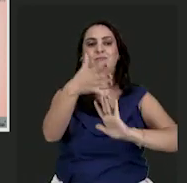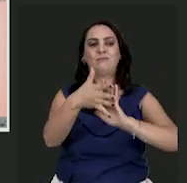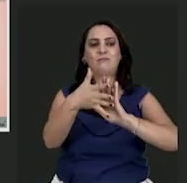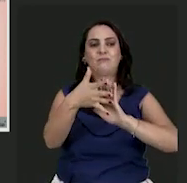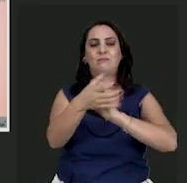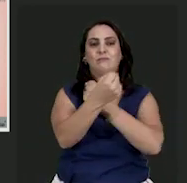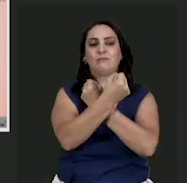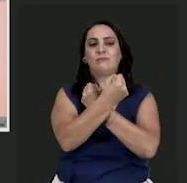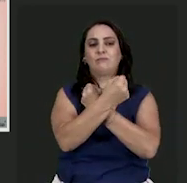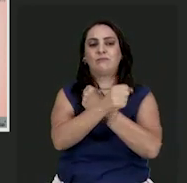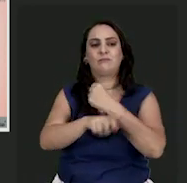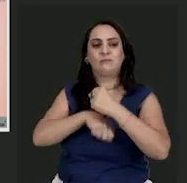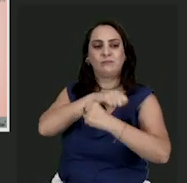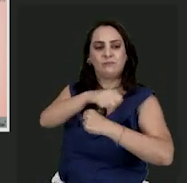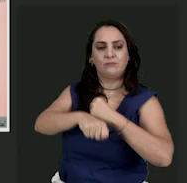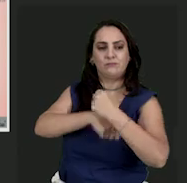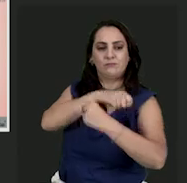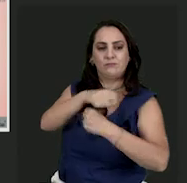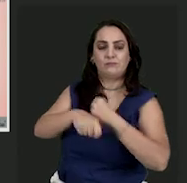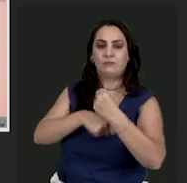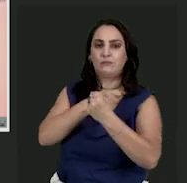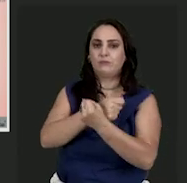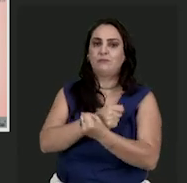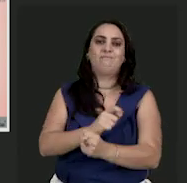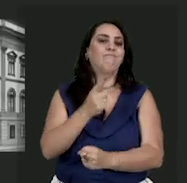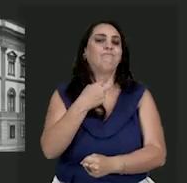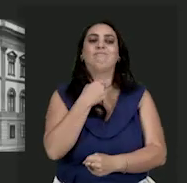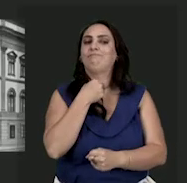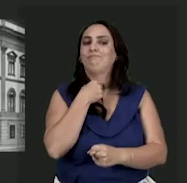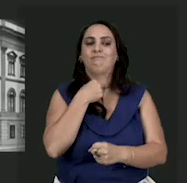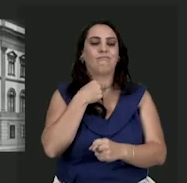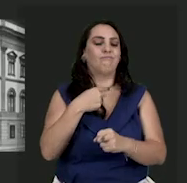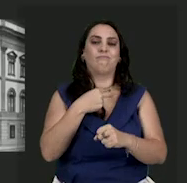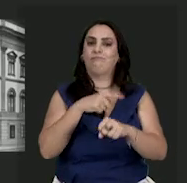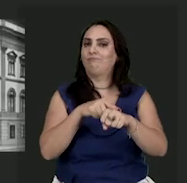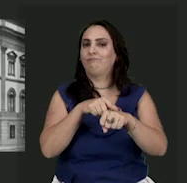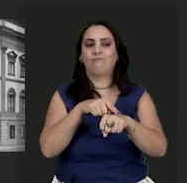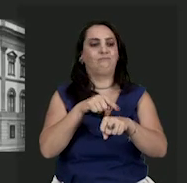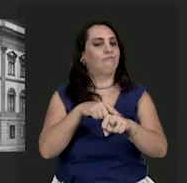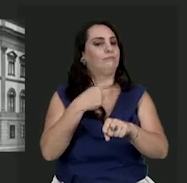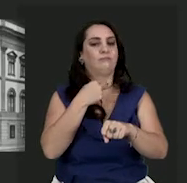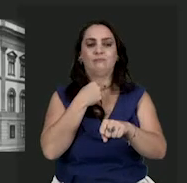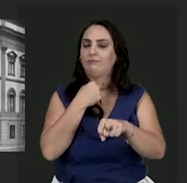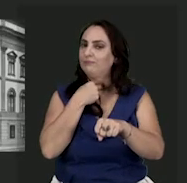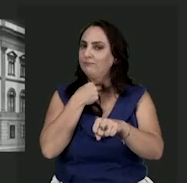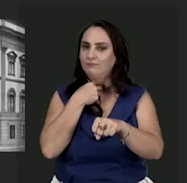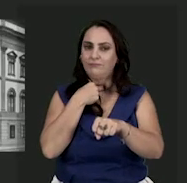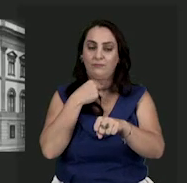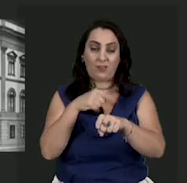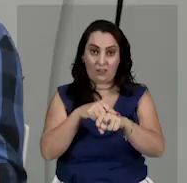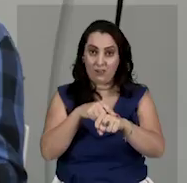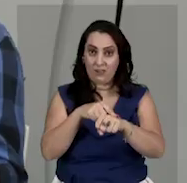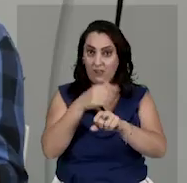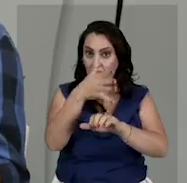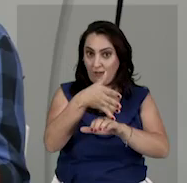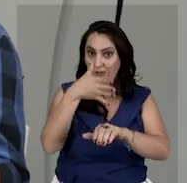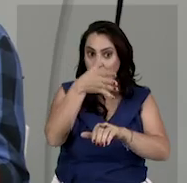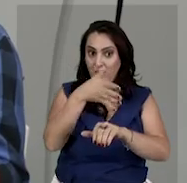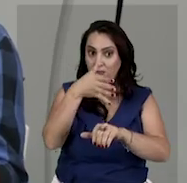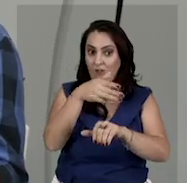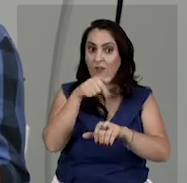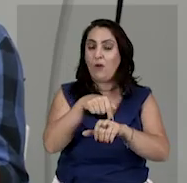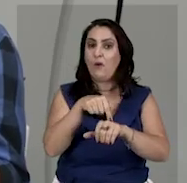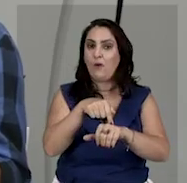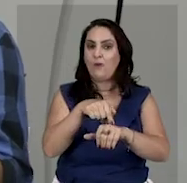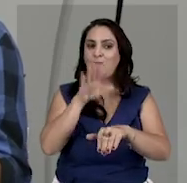amarradas, eles eram proibidos de sinalizar, porque entendiam que se eles sinalizassem, era uma